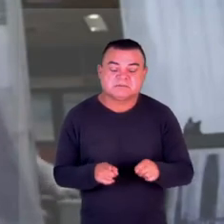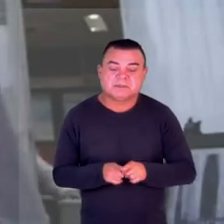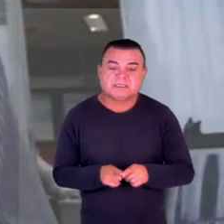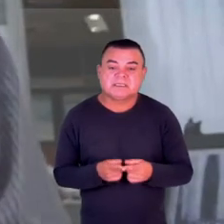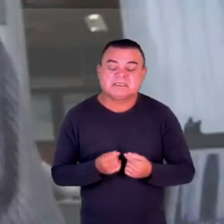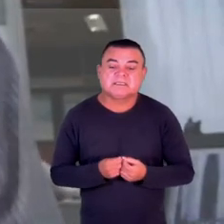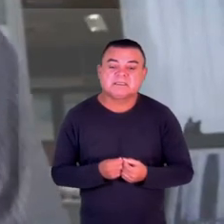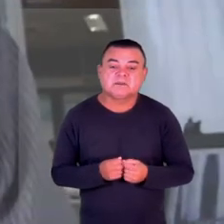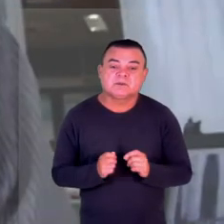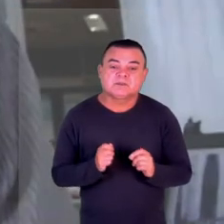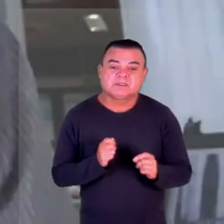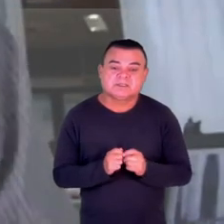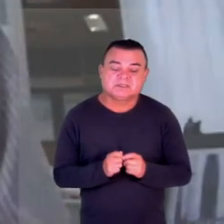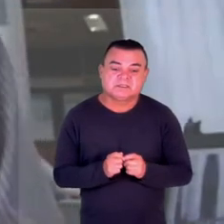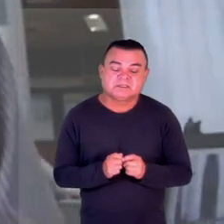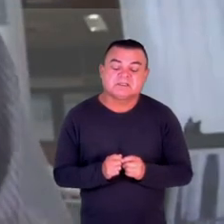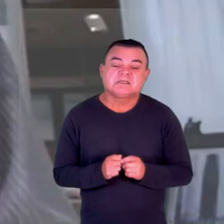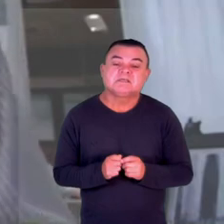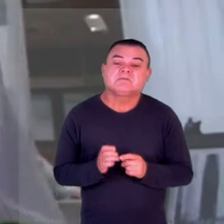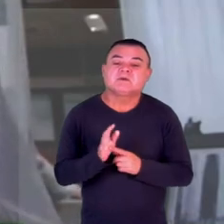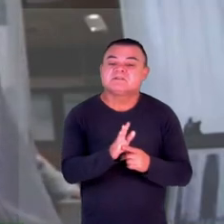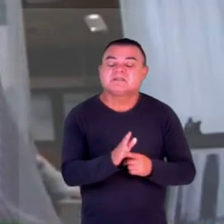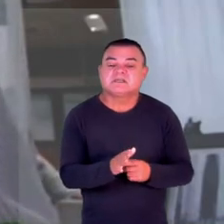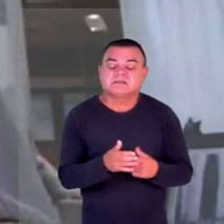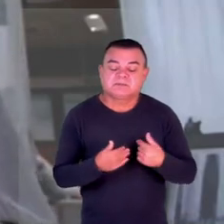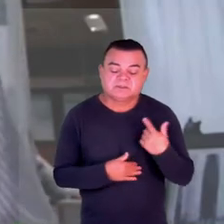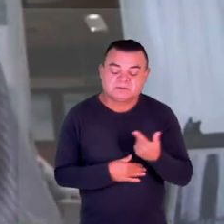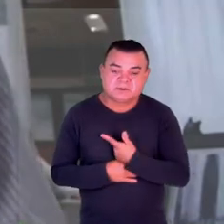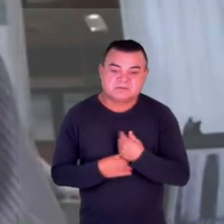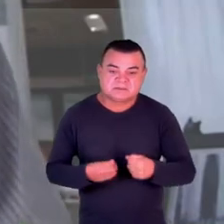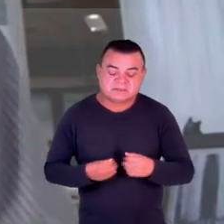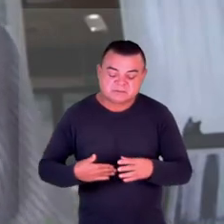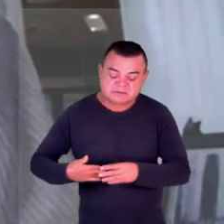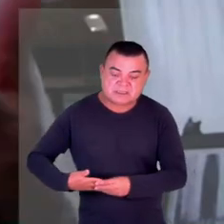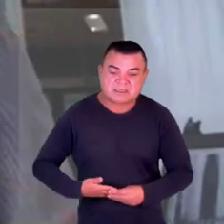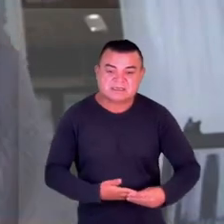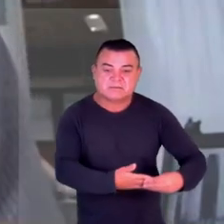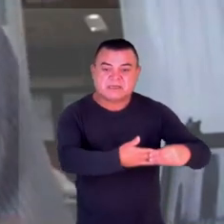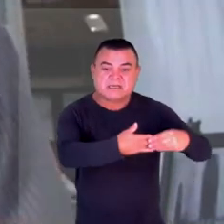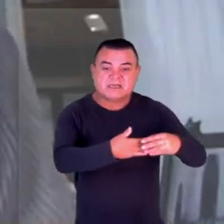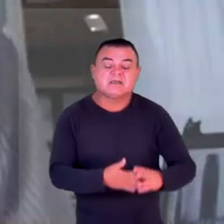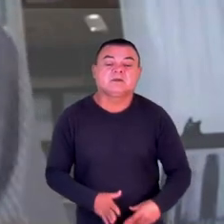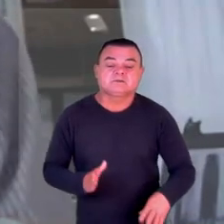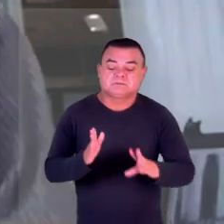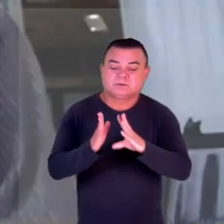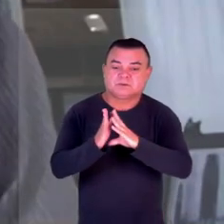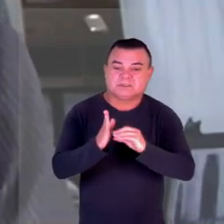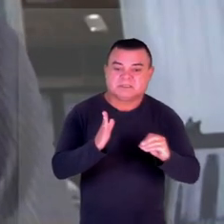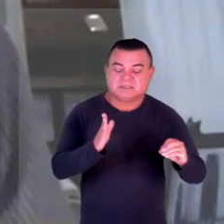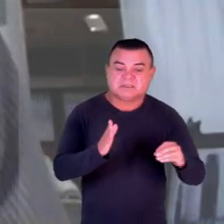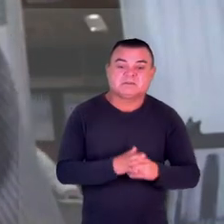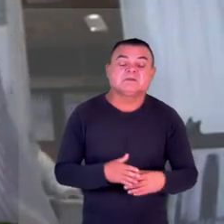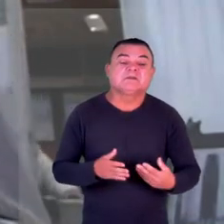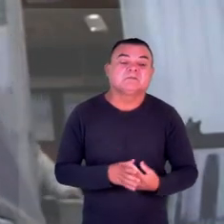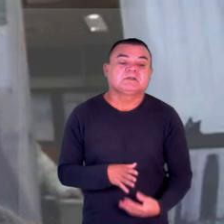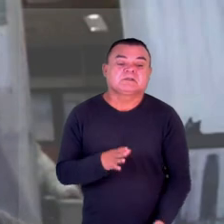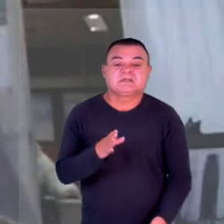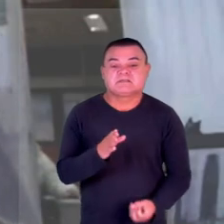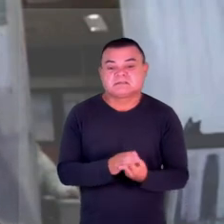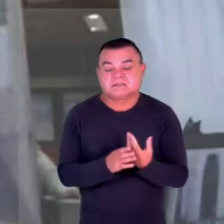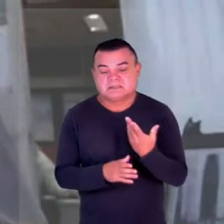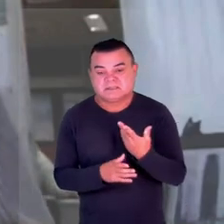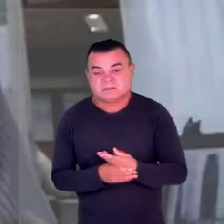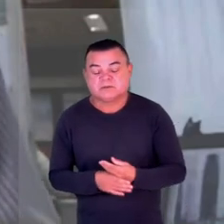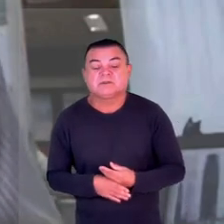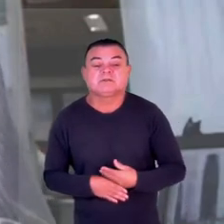de que nós além de encaminhar aqueles instrumentos entos né modelos instrumentos instauração da da da